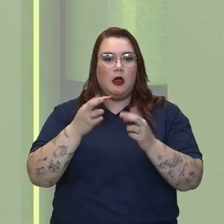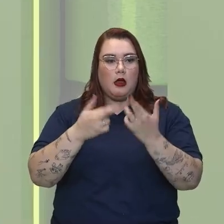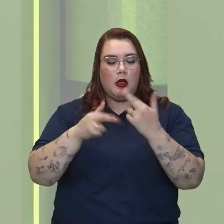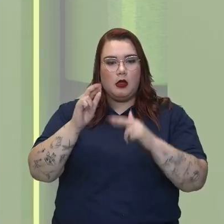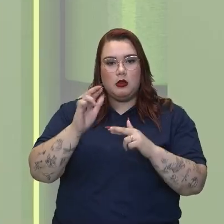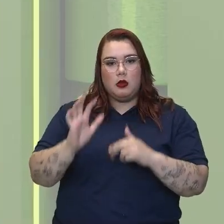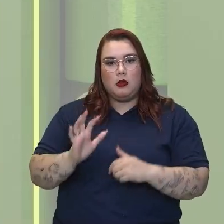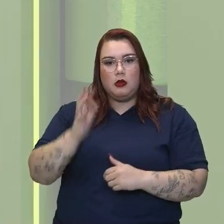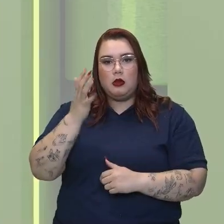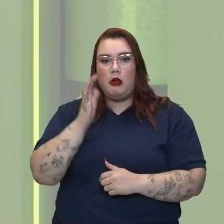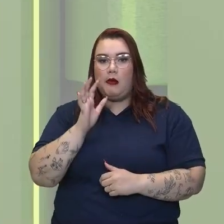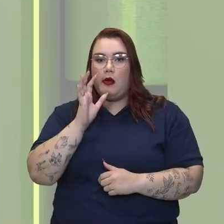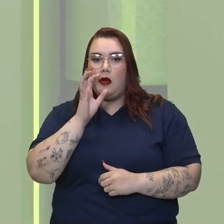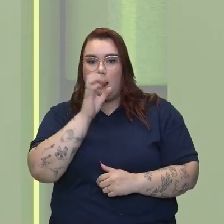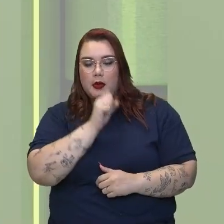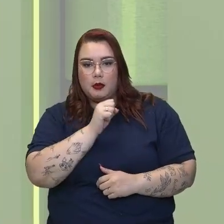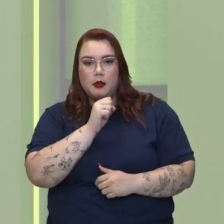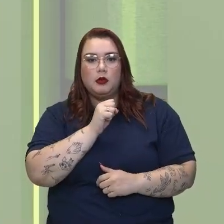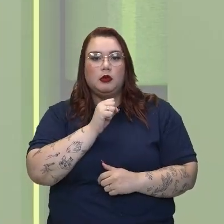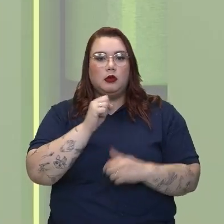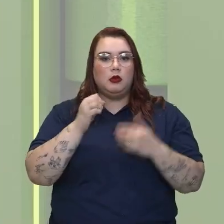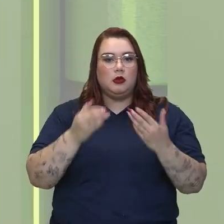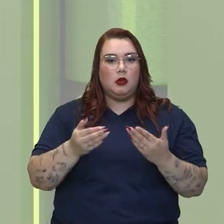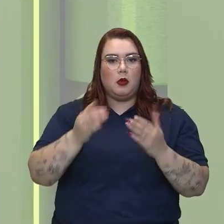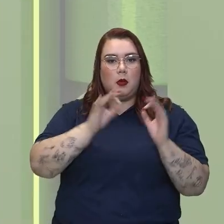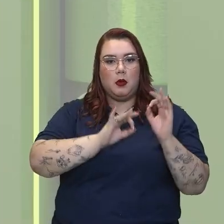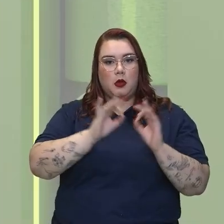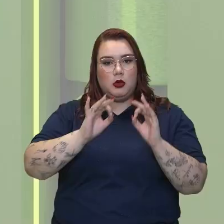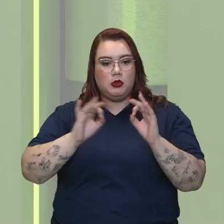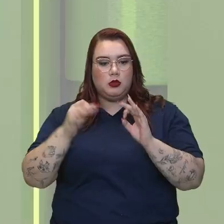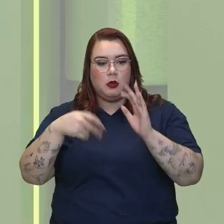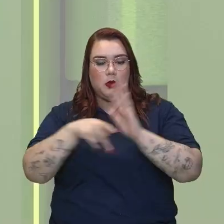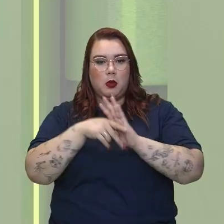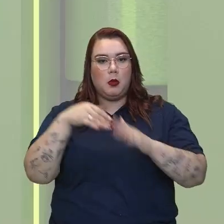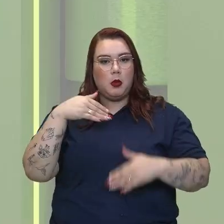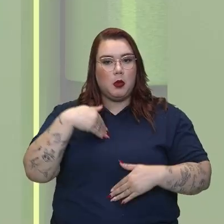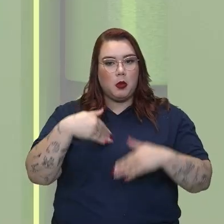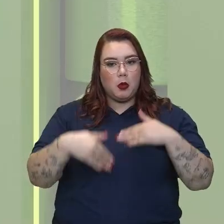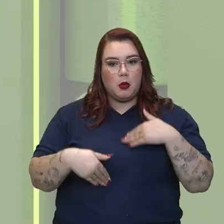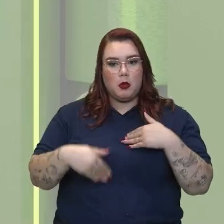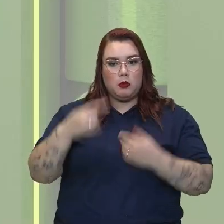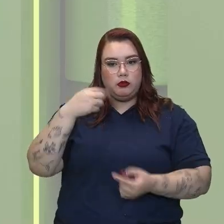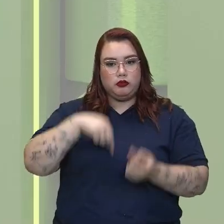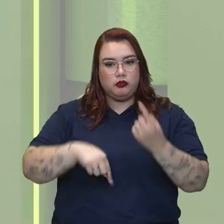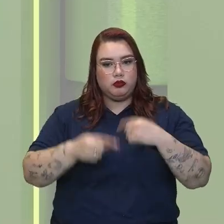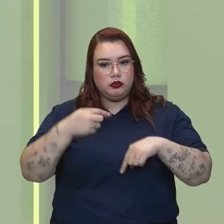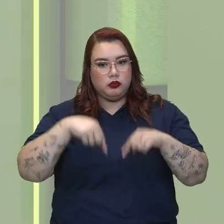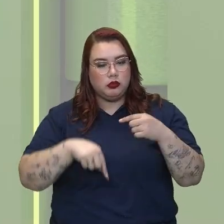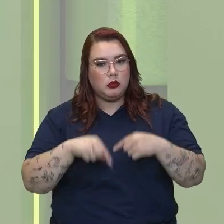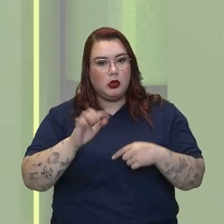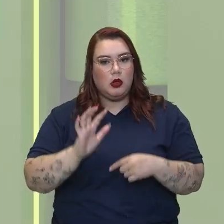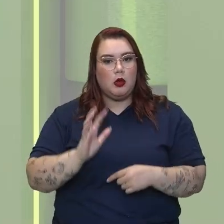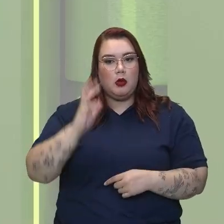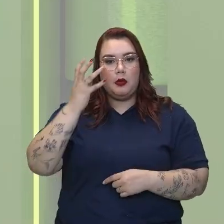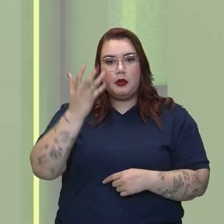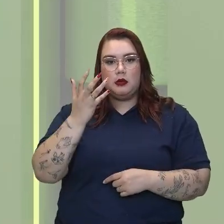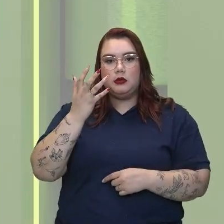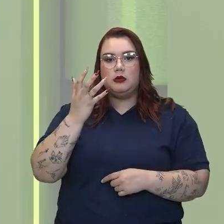mais rápidas. Isso faz com que muitos processos metabólicos no nosso corpo, eles ocorram de maneira